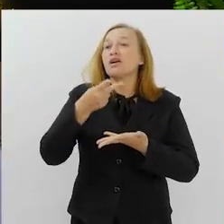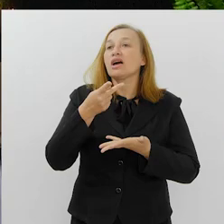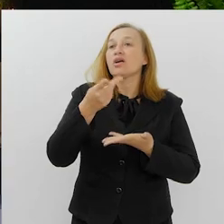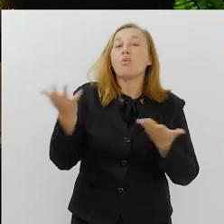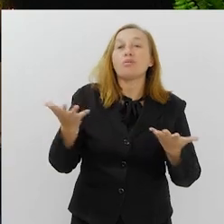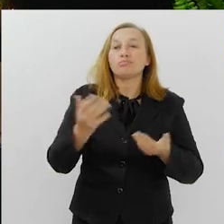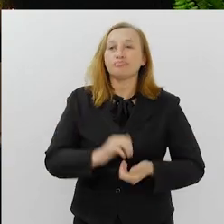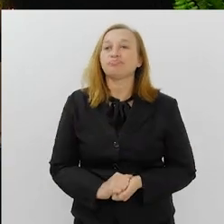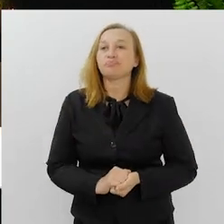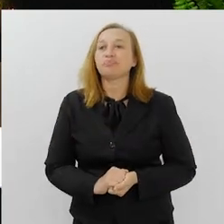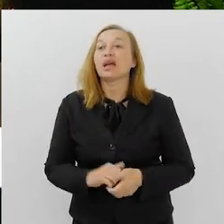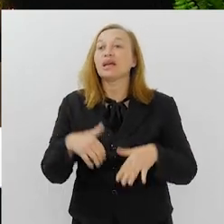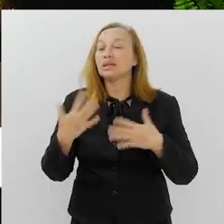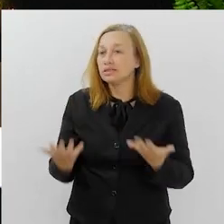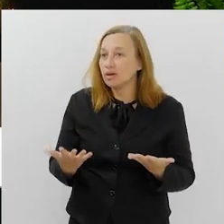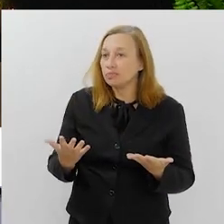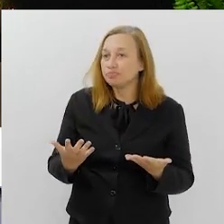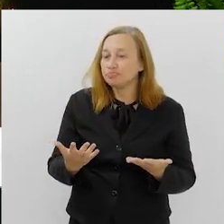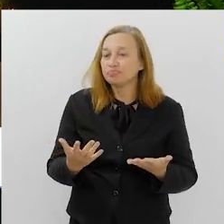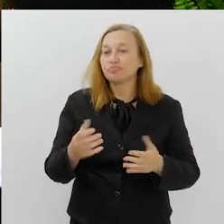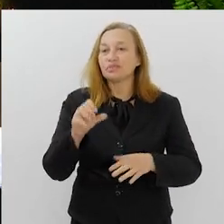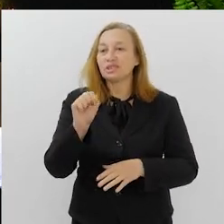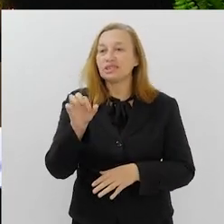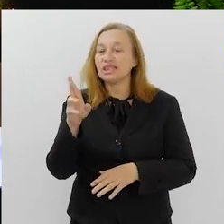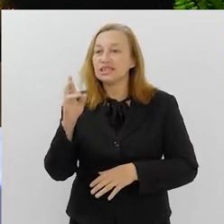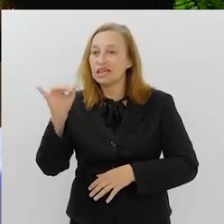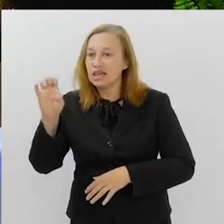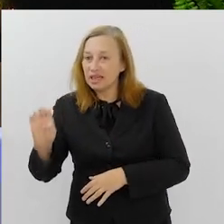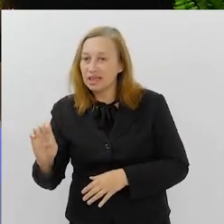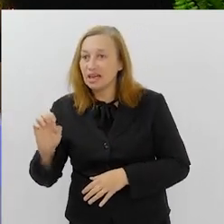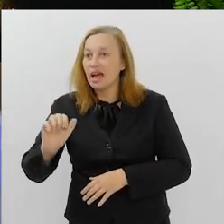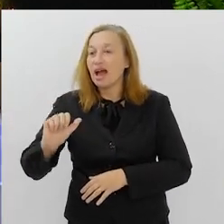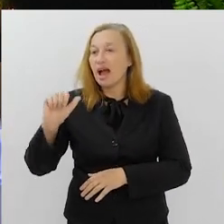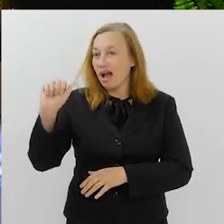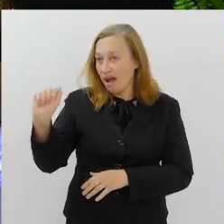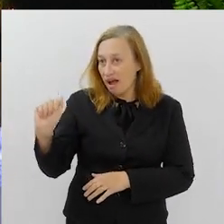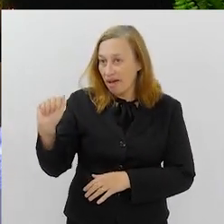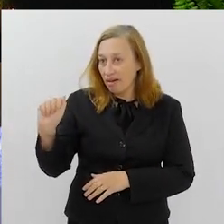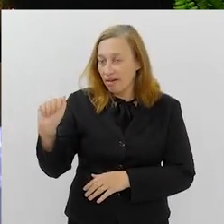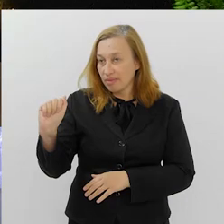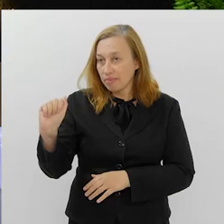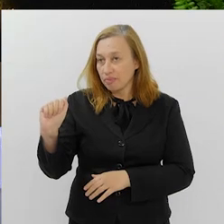Qual é a tua opinião sobre isso? Então, a Série A, ela demanda um investimento maior, visto que